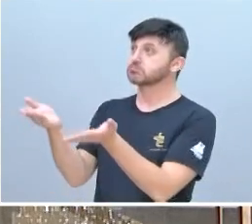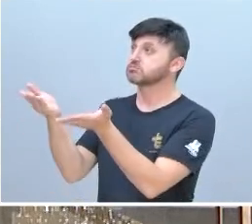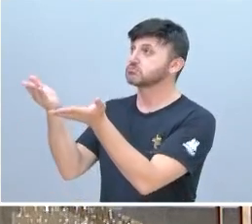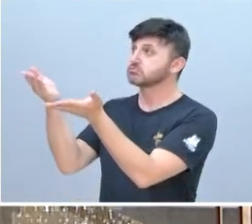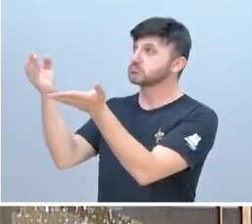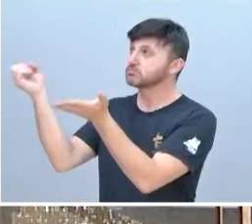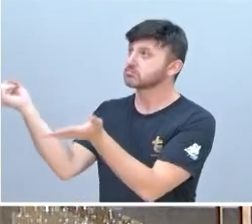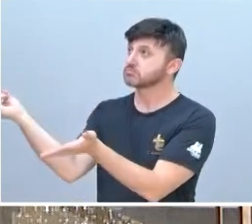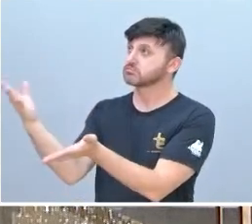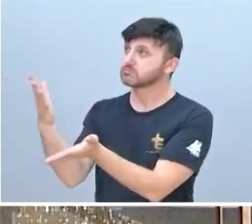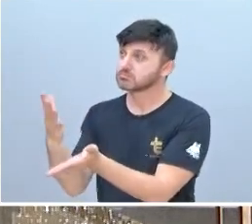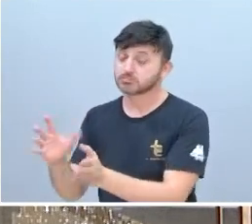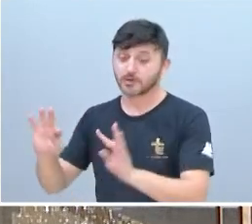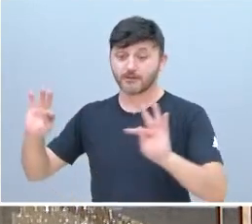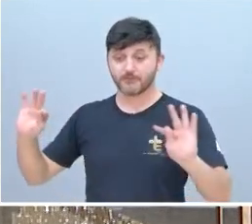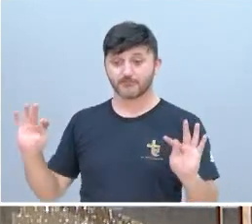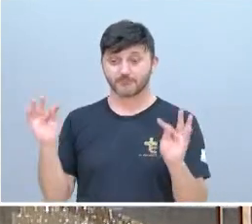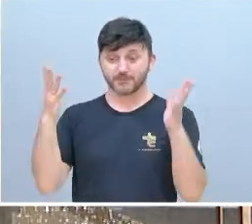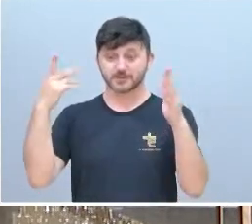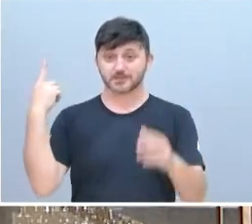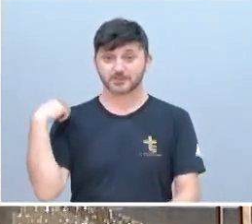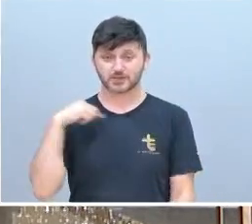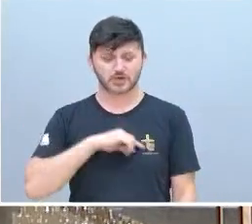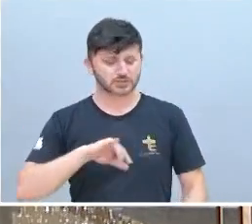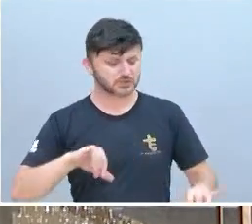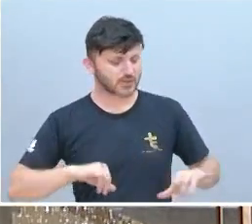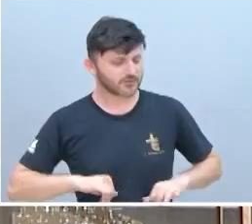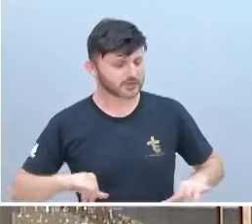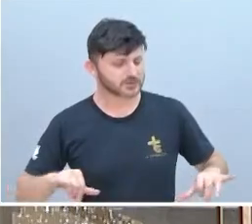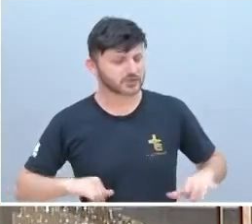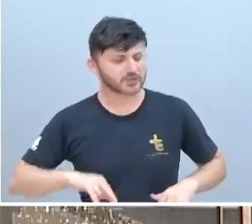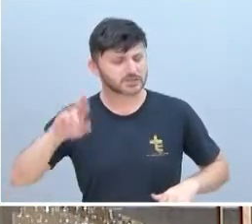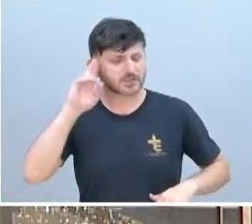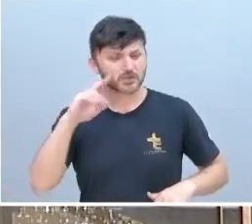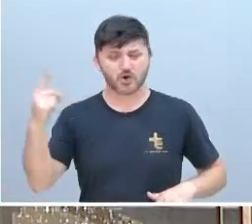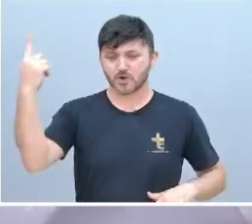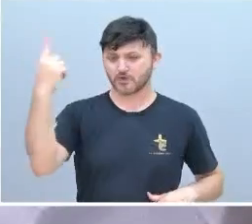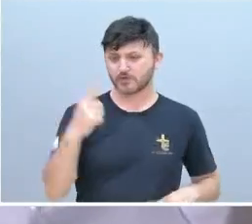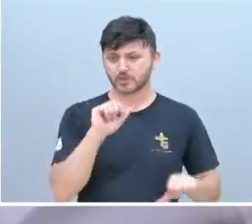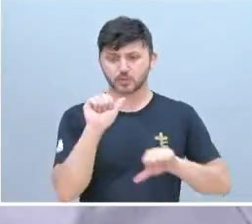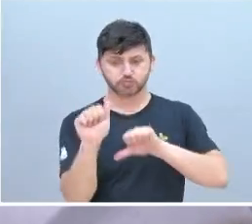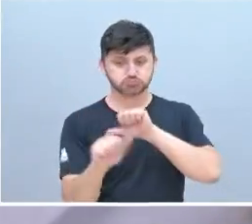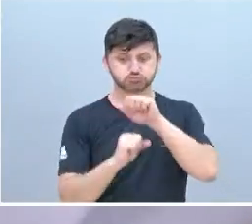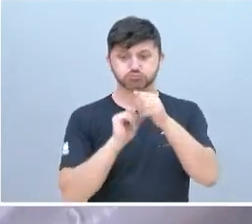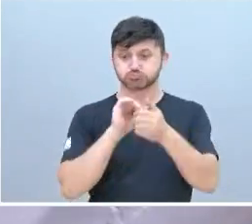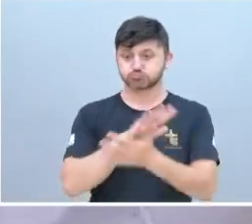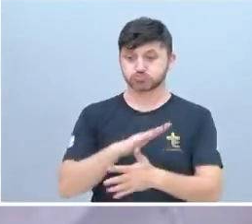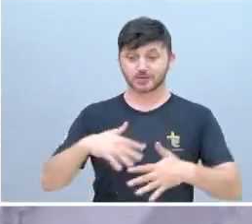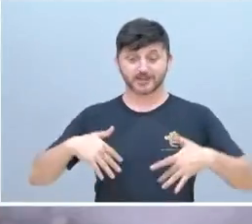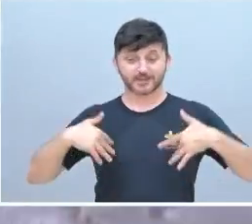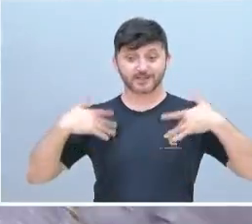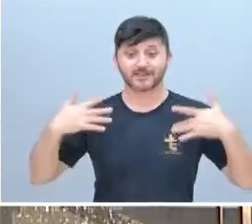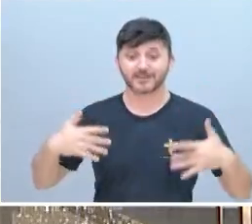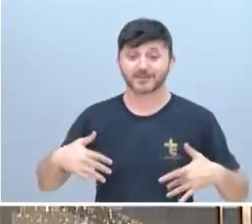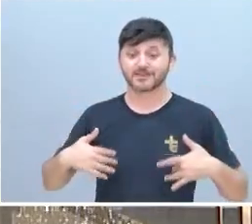em nova festa, a nossa dor vem, Senhor, transformar.